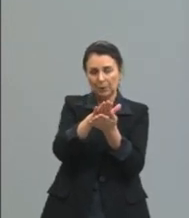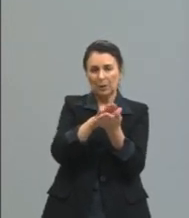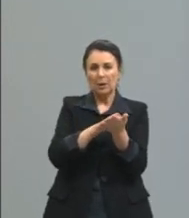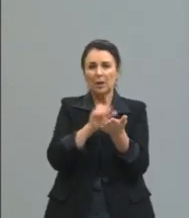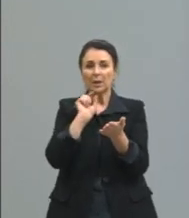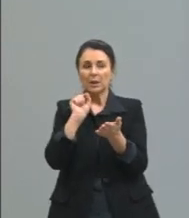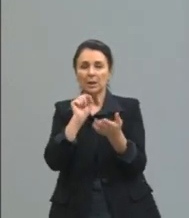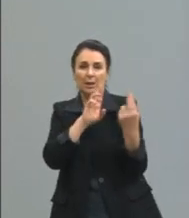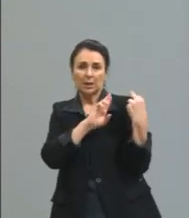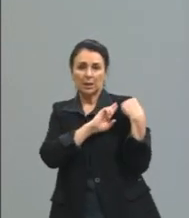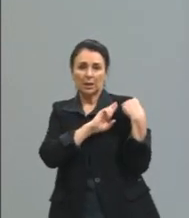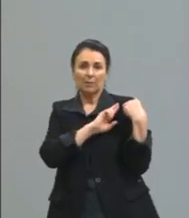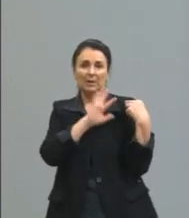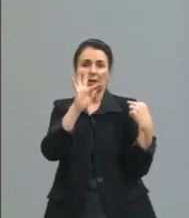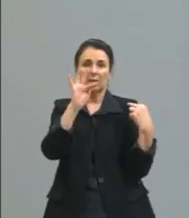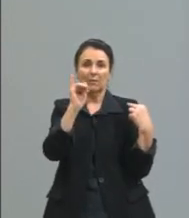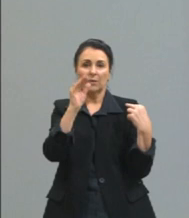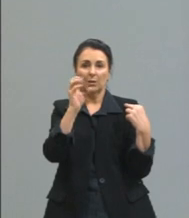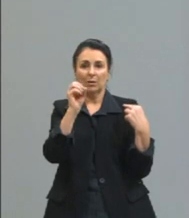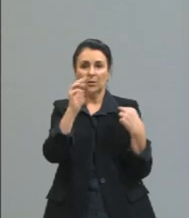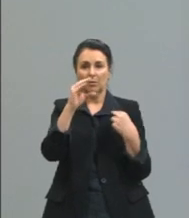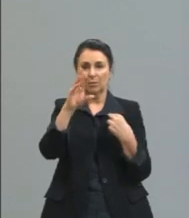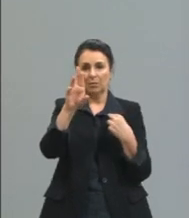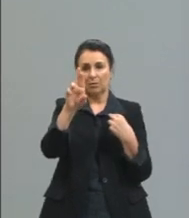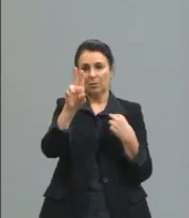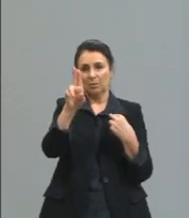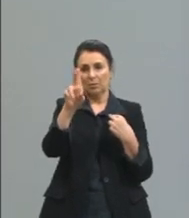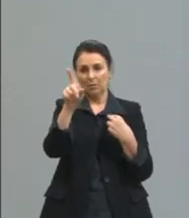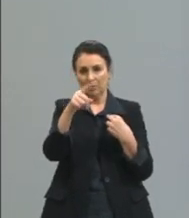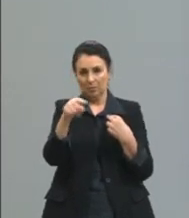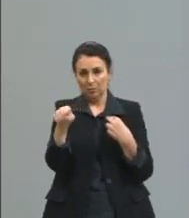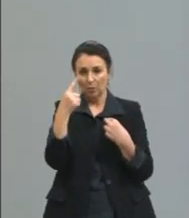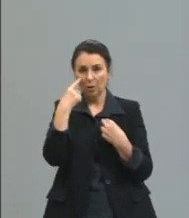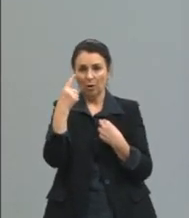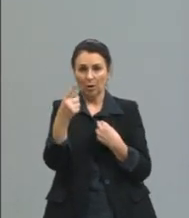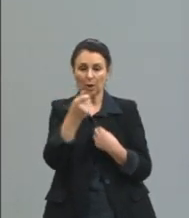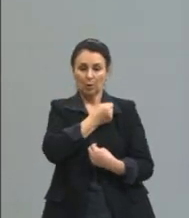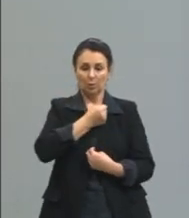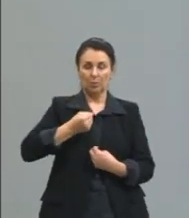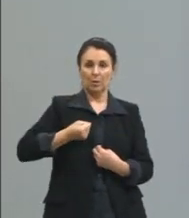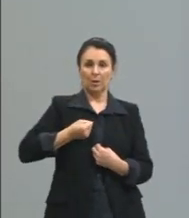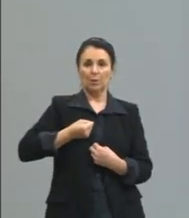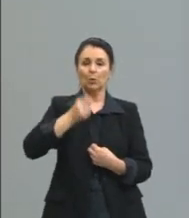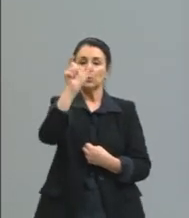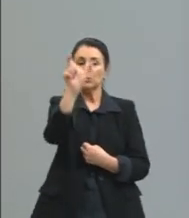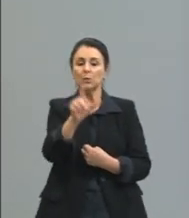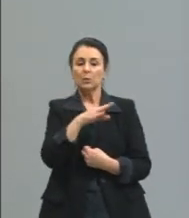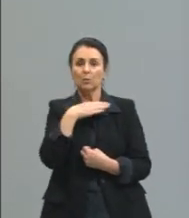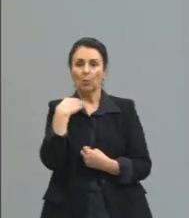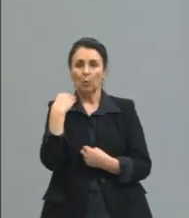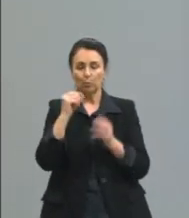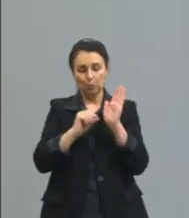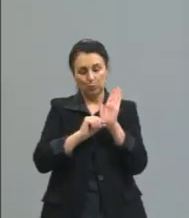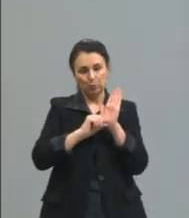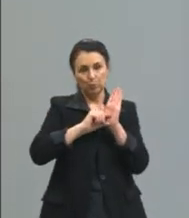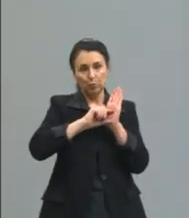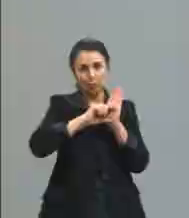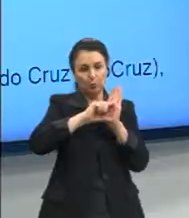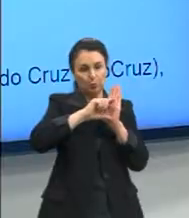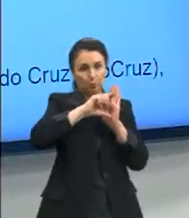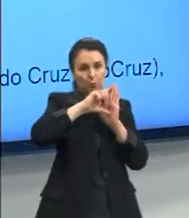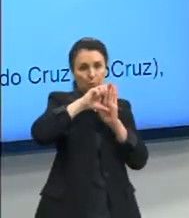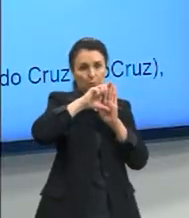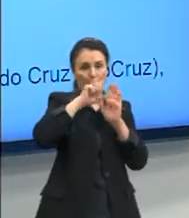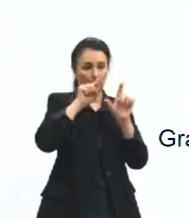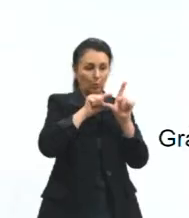Observatório da Fiocruz, Fundação Oswaldo Cruz. Podemos ver ali o número de óbitos crescendo bem